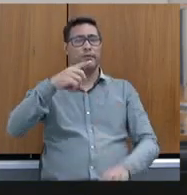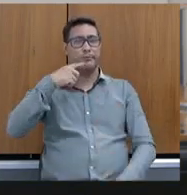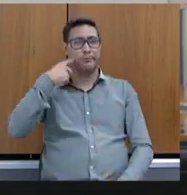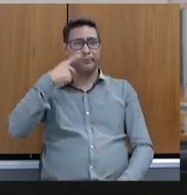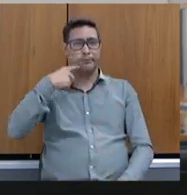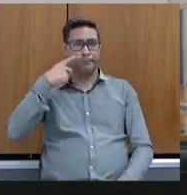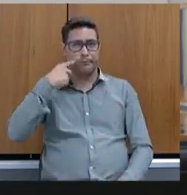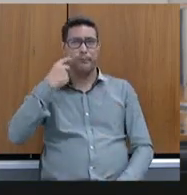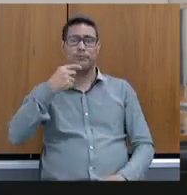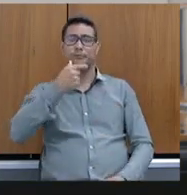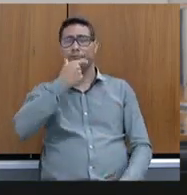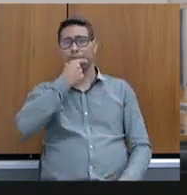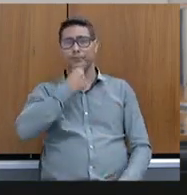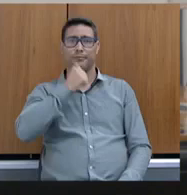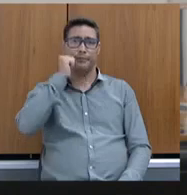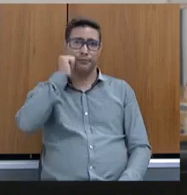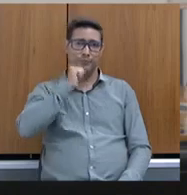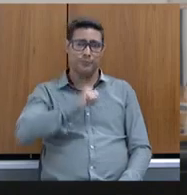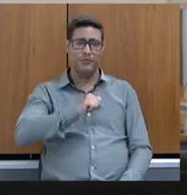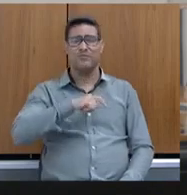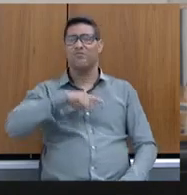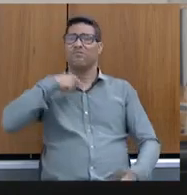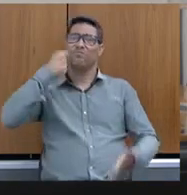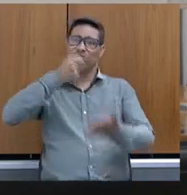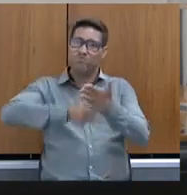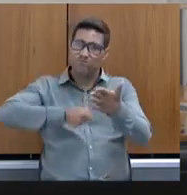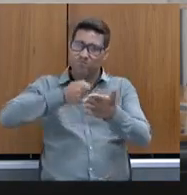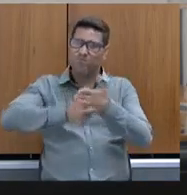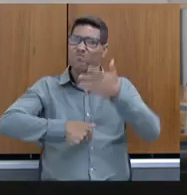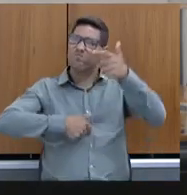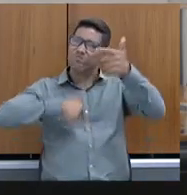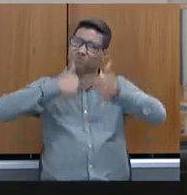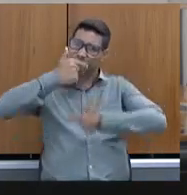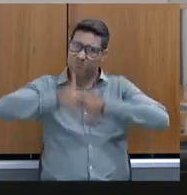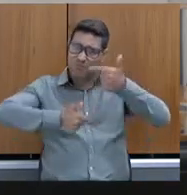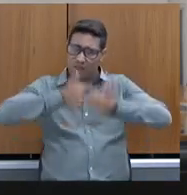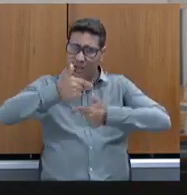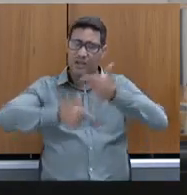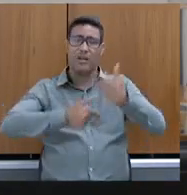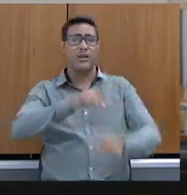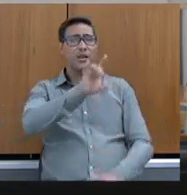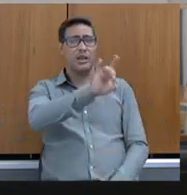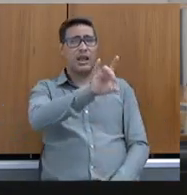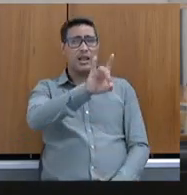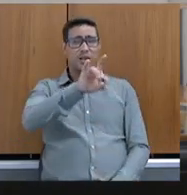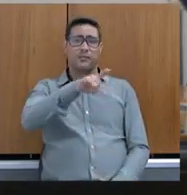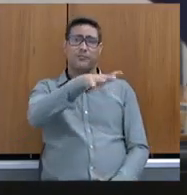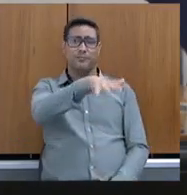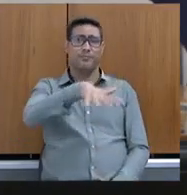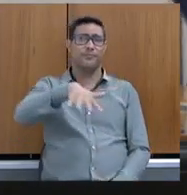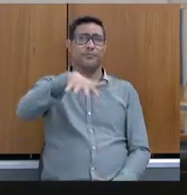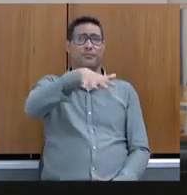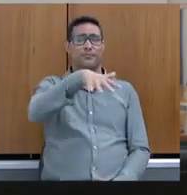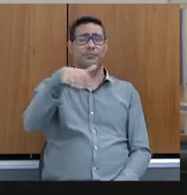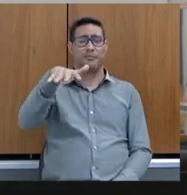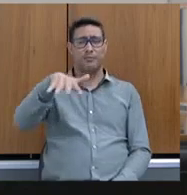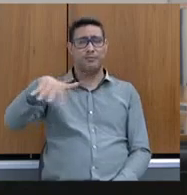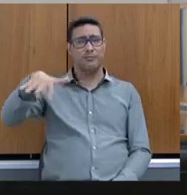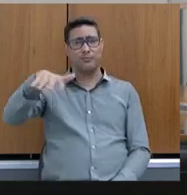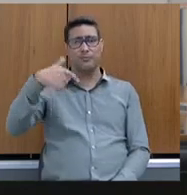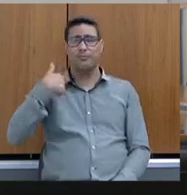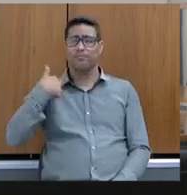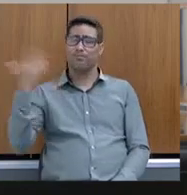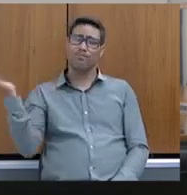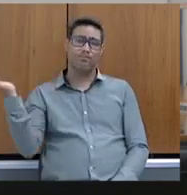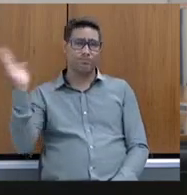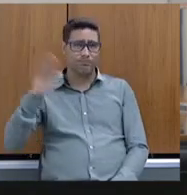e deputados extremamente atuantes né Cada um na sua área cada um é trazendo